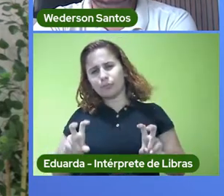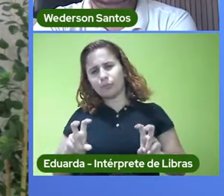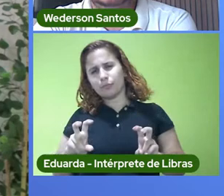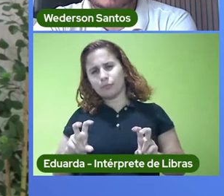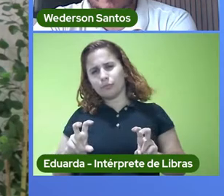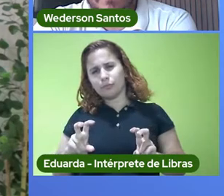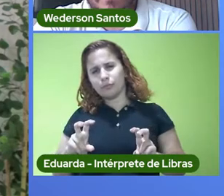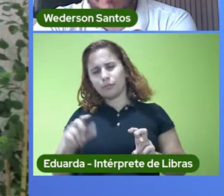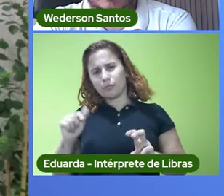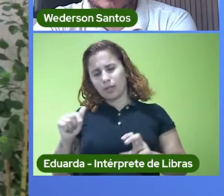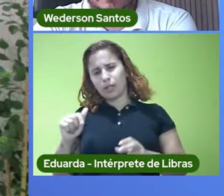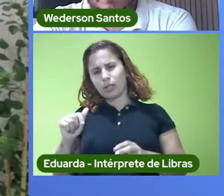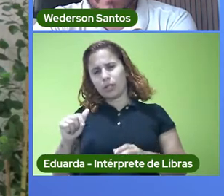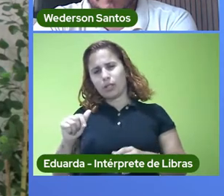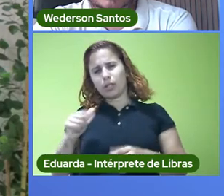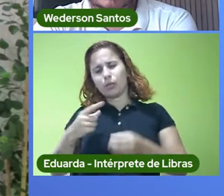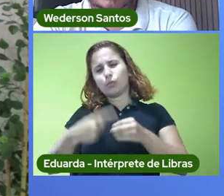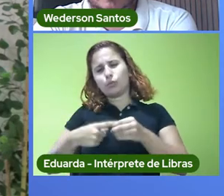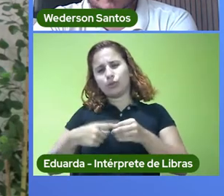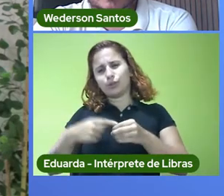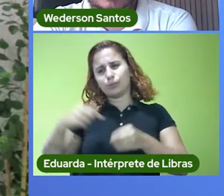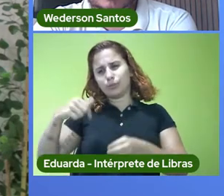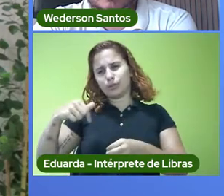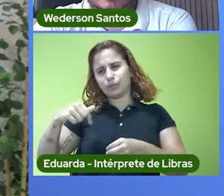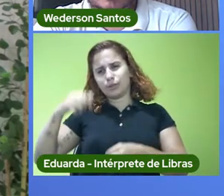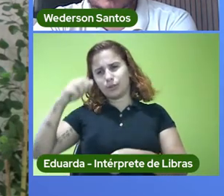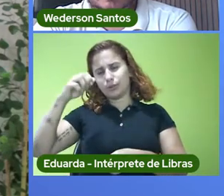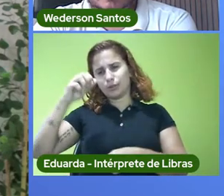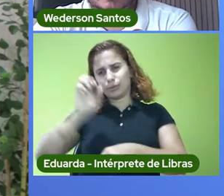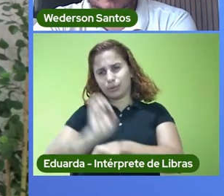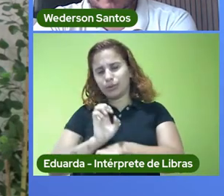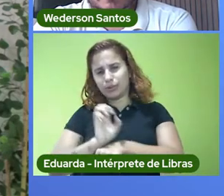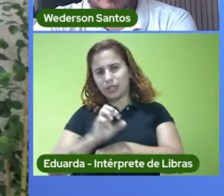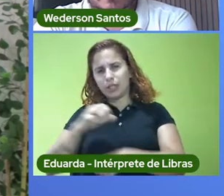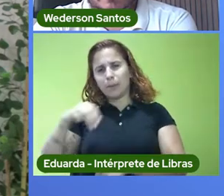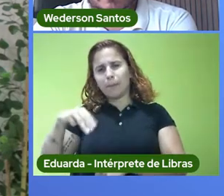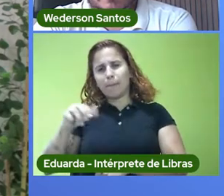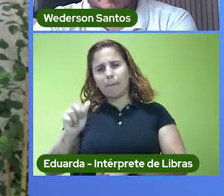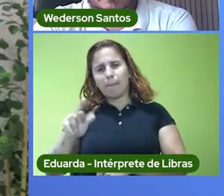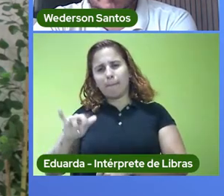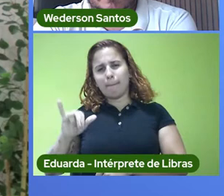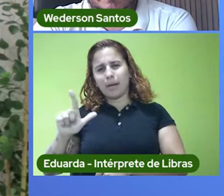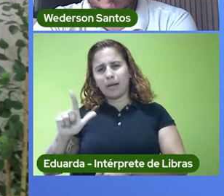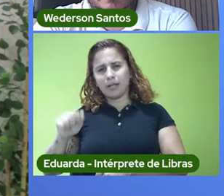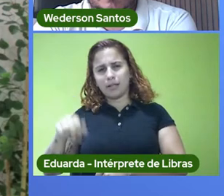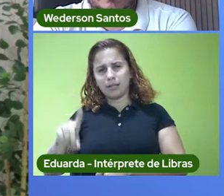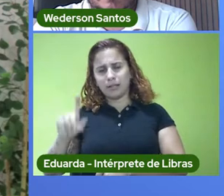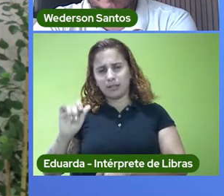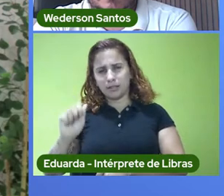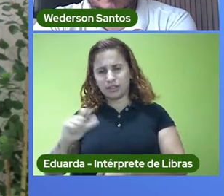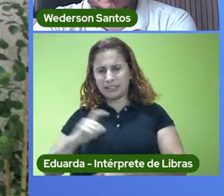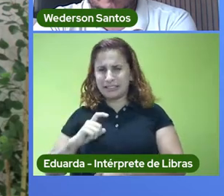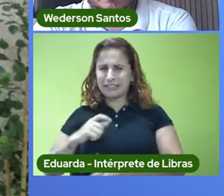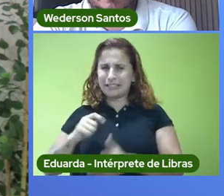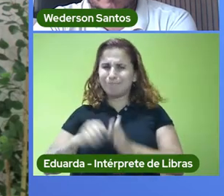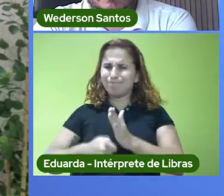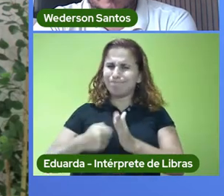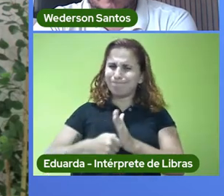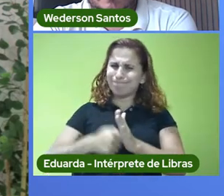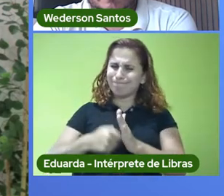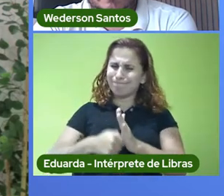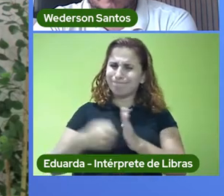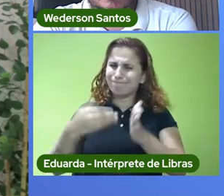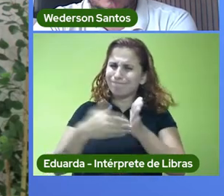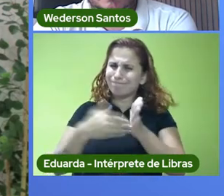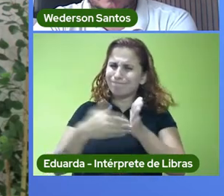Espírito Santo, um município relativamente pequeno, 12 mil habitantes, e os desafios são grandes no sentido de fortalecer um sistema de garantia de direito,